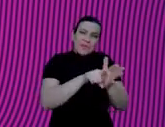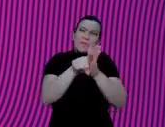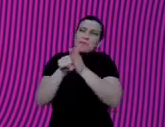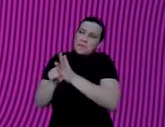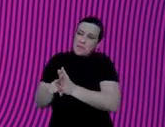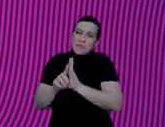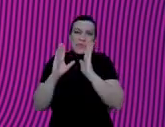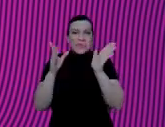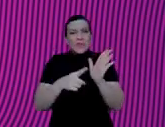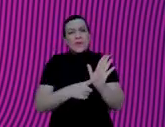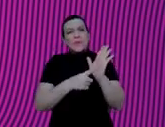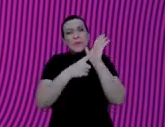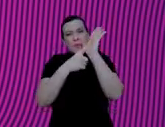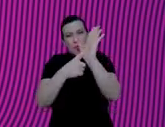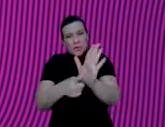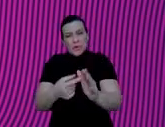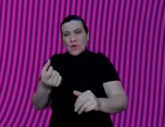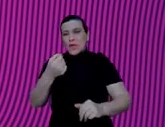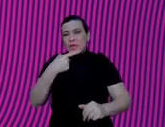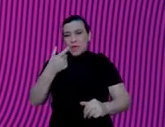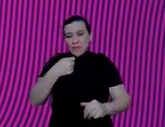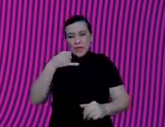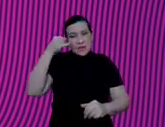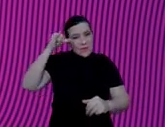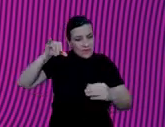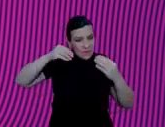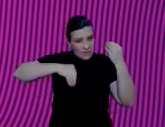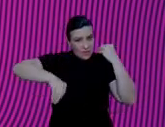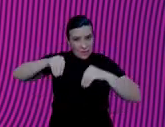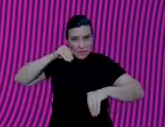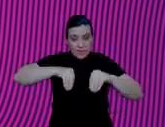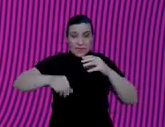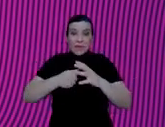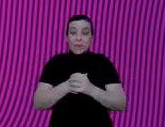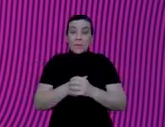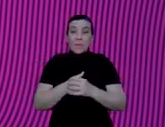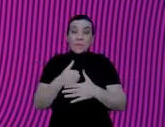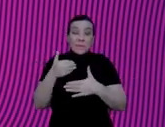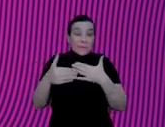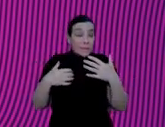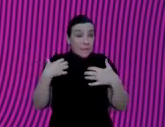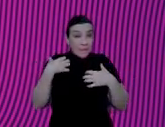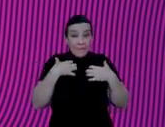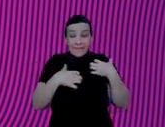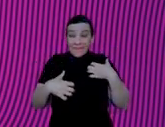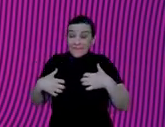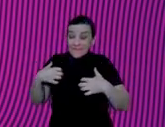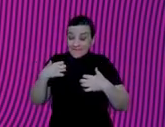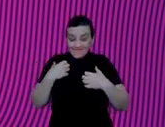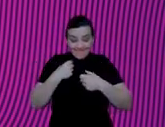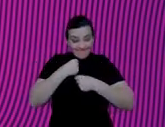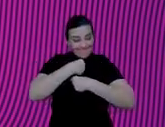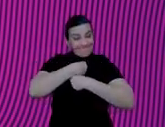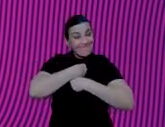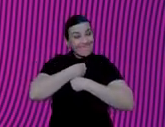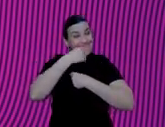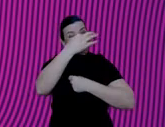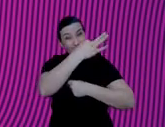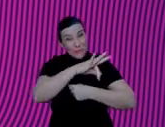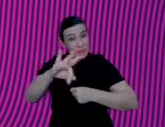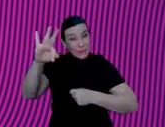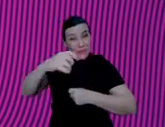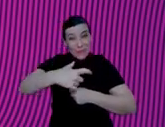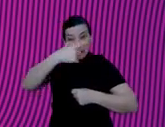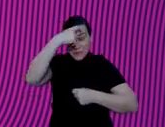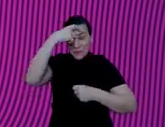antidepressivos, particularmente quando a condição de sofrimento mental e de dor está ligado a condições de vida, que